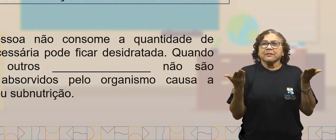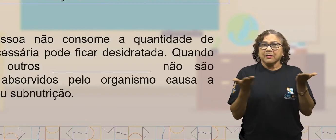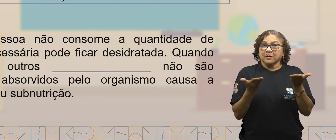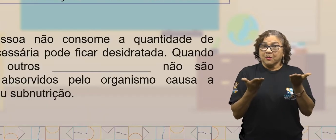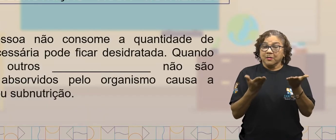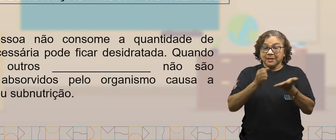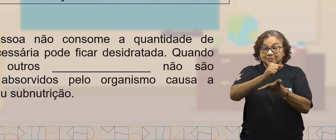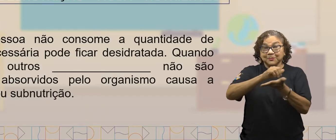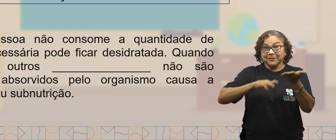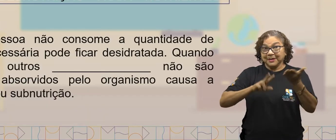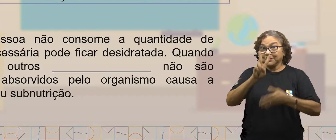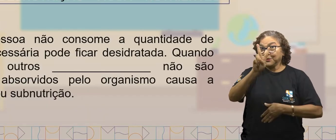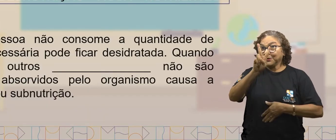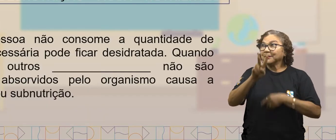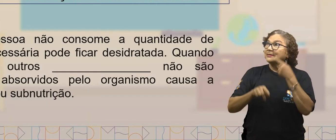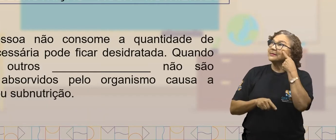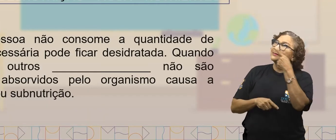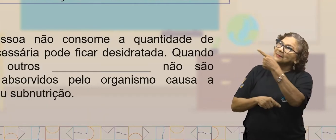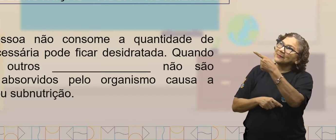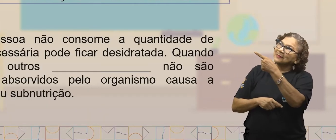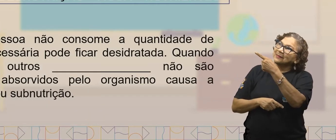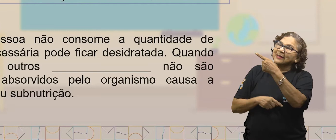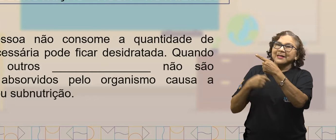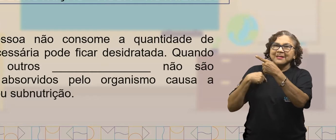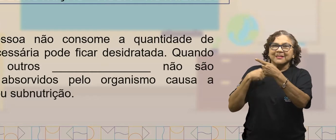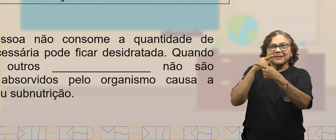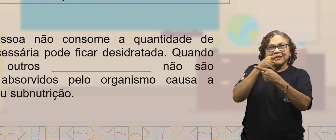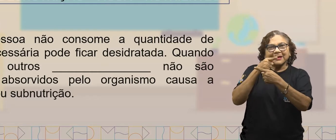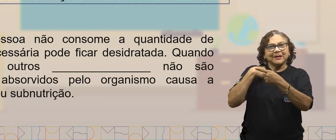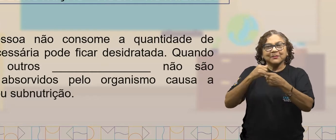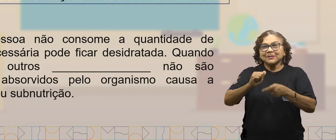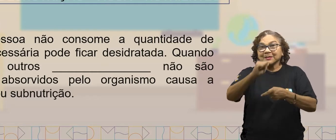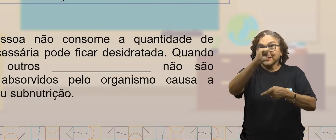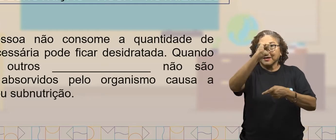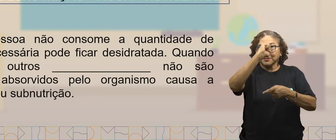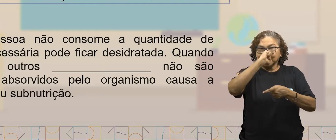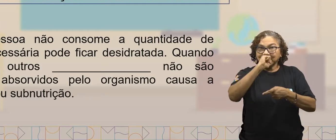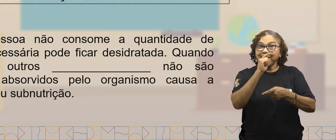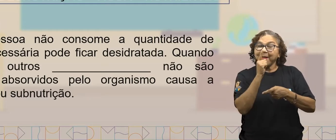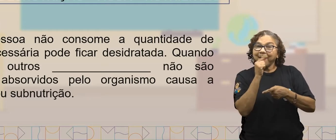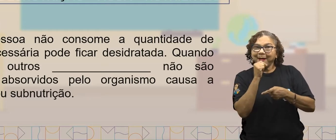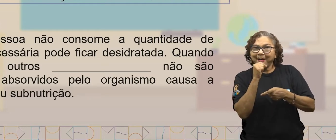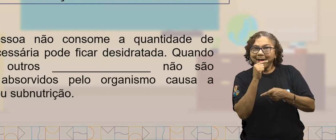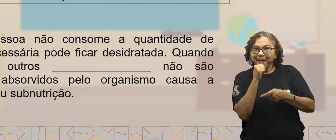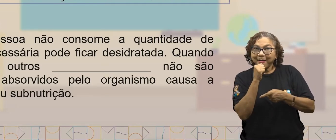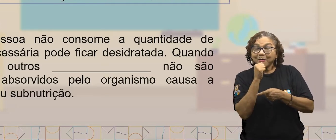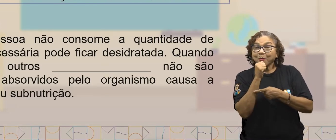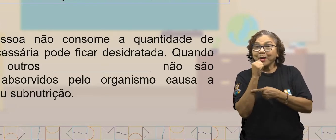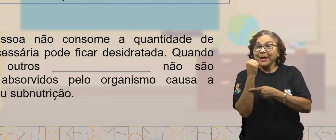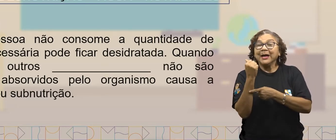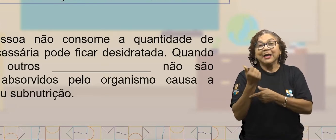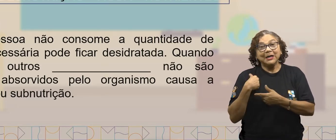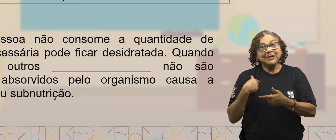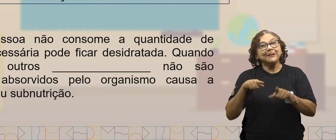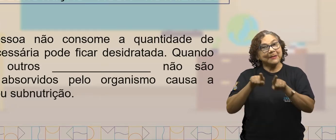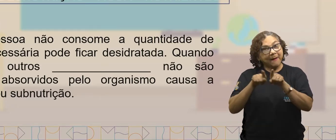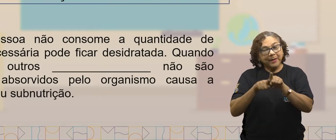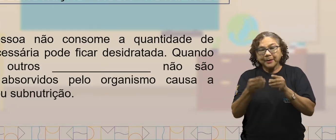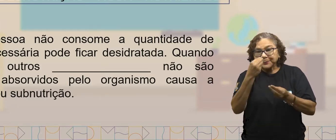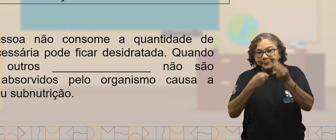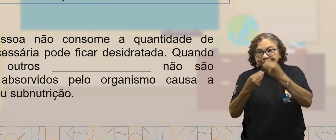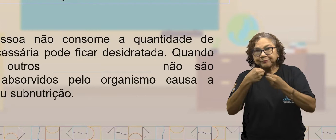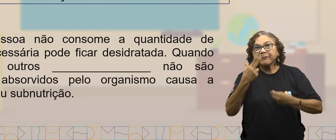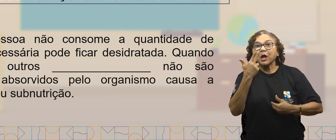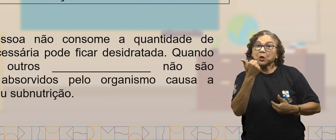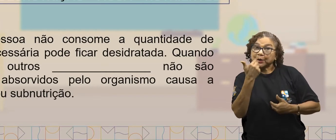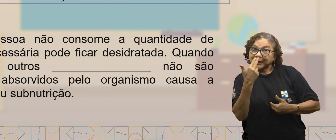2. Beber água e consumir os alimentos e nutrientes é importante para que o corpo humano consiga